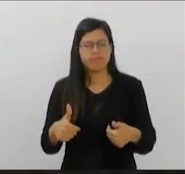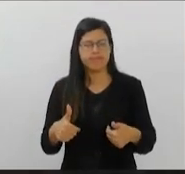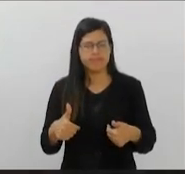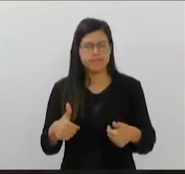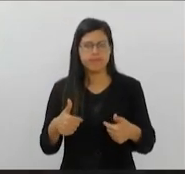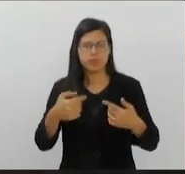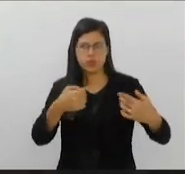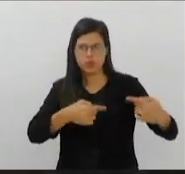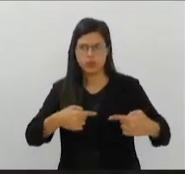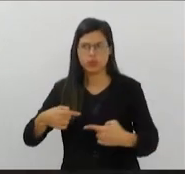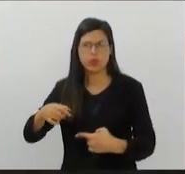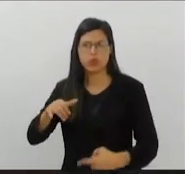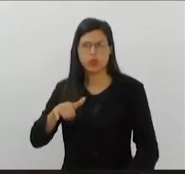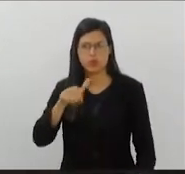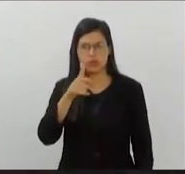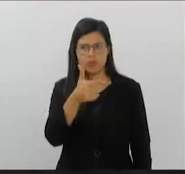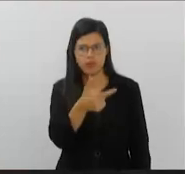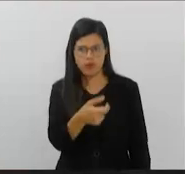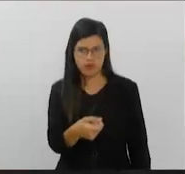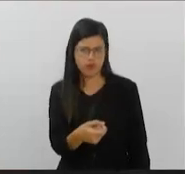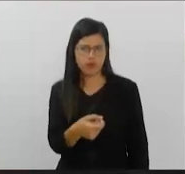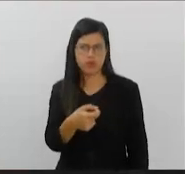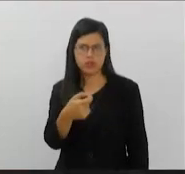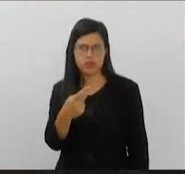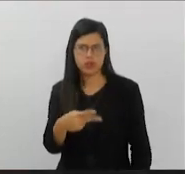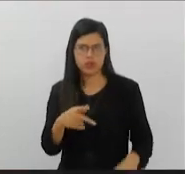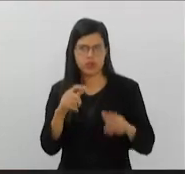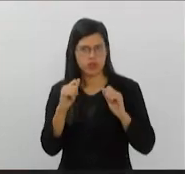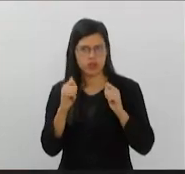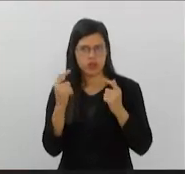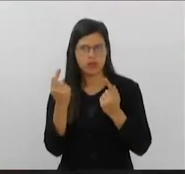no Y20, nessa casa. Barão.